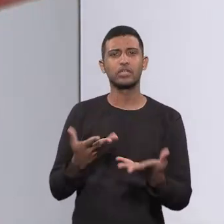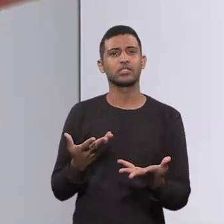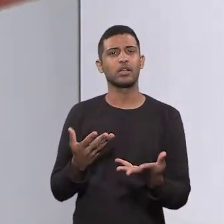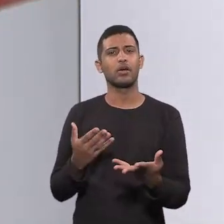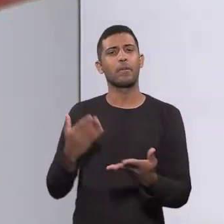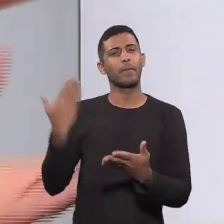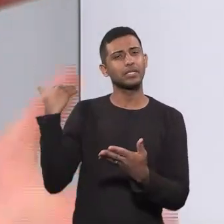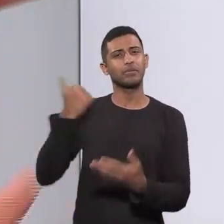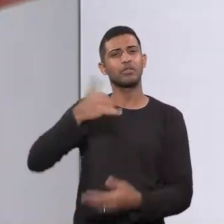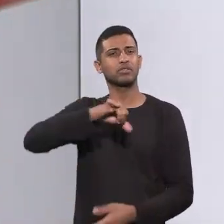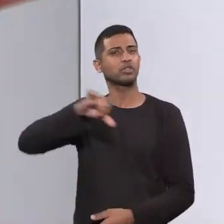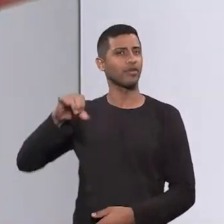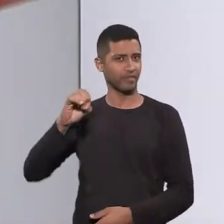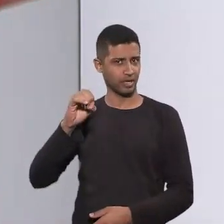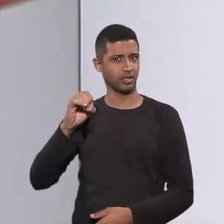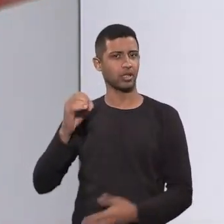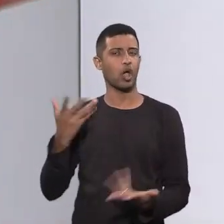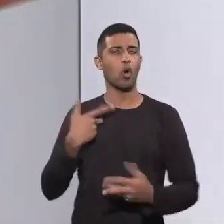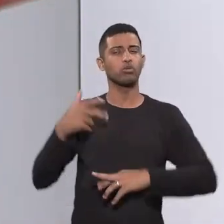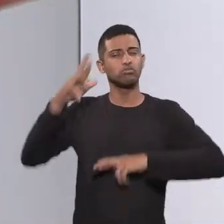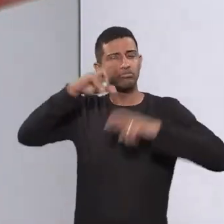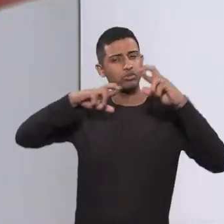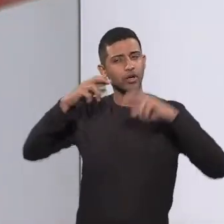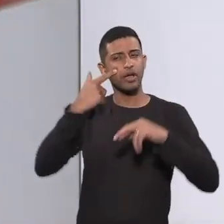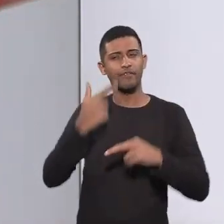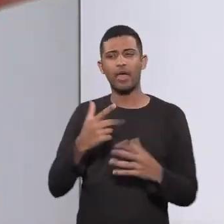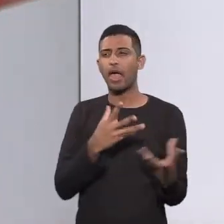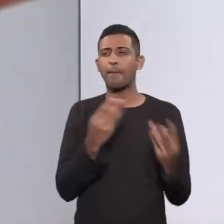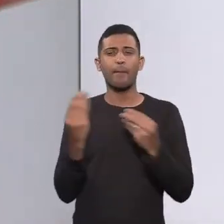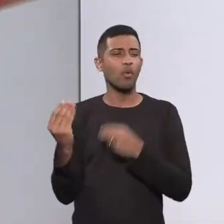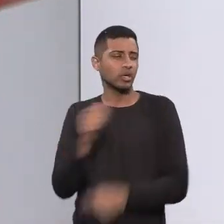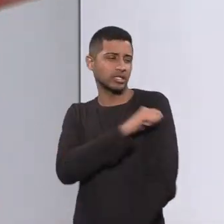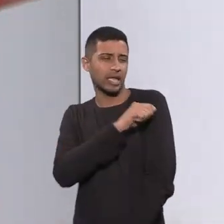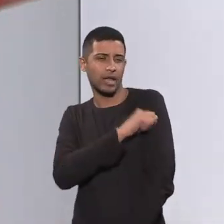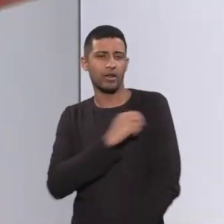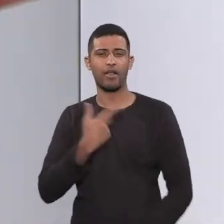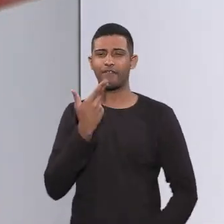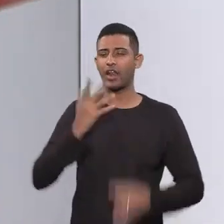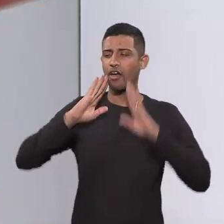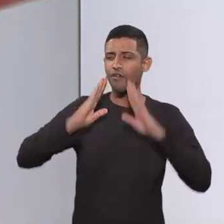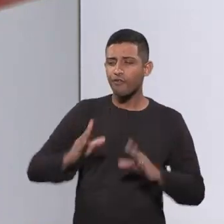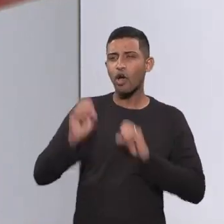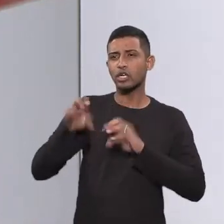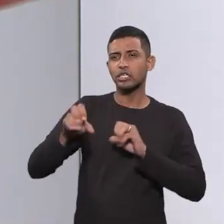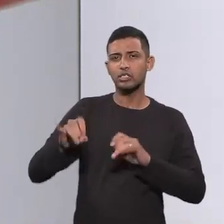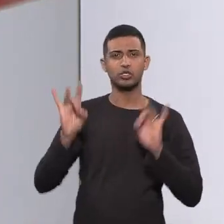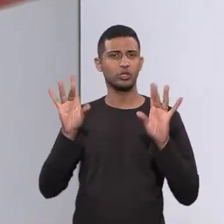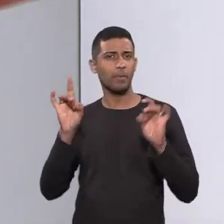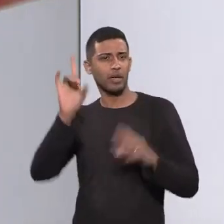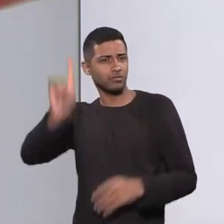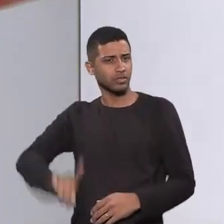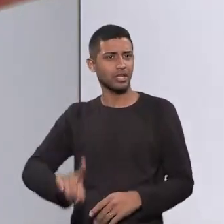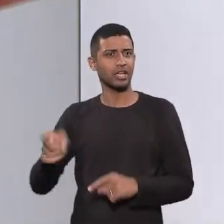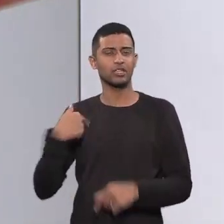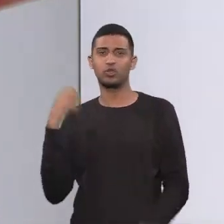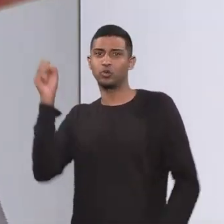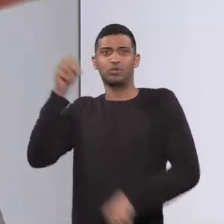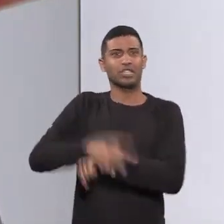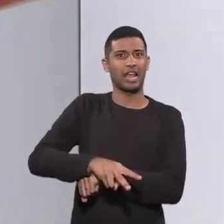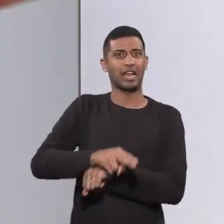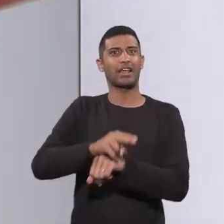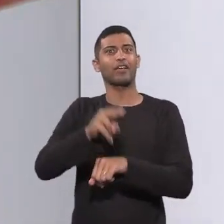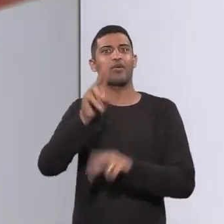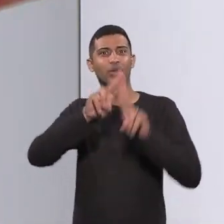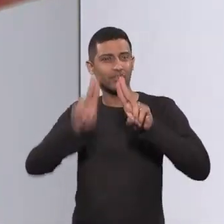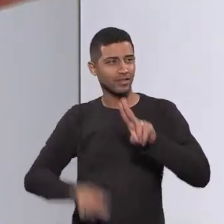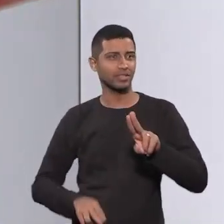90. Então, hoje nós observamos, por exemplo, primeiros alunos, público-alvo da educação especial, alunos com deficiência, chegando à universidade. Lá